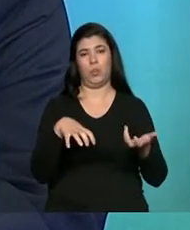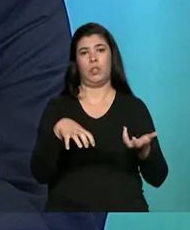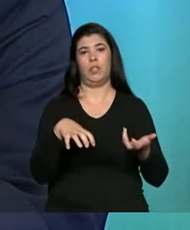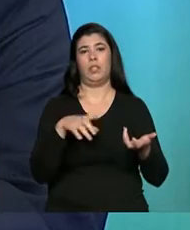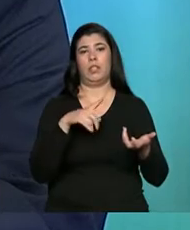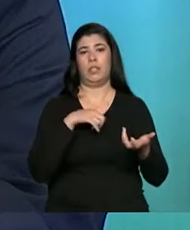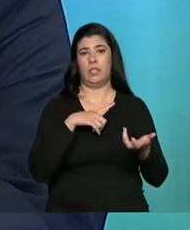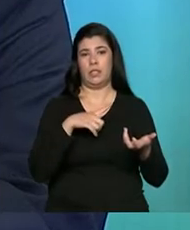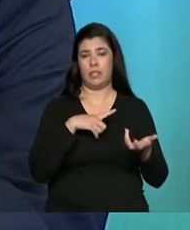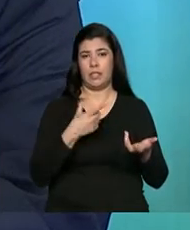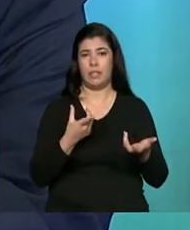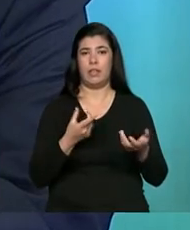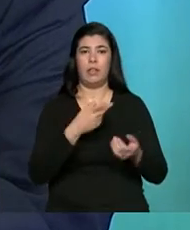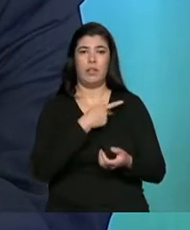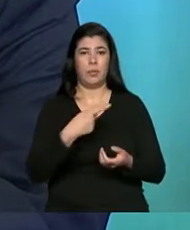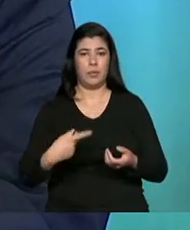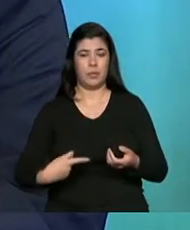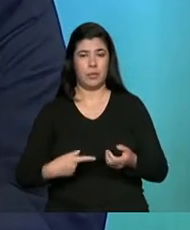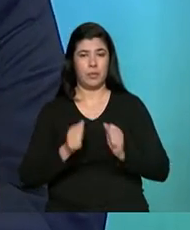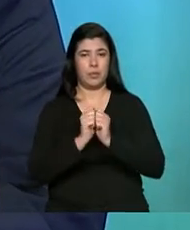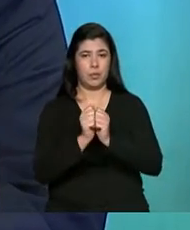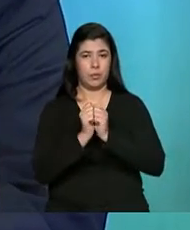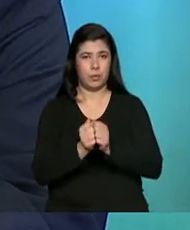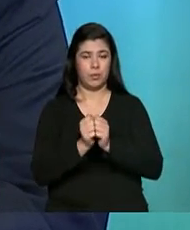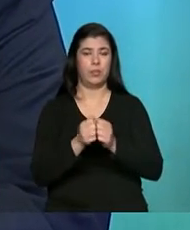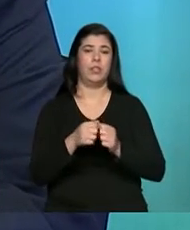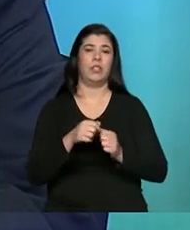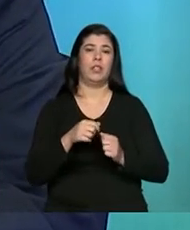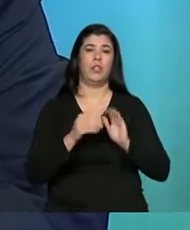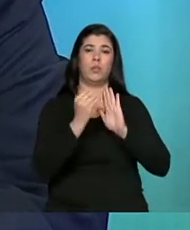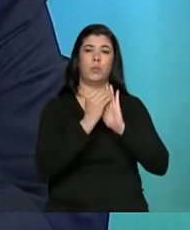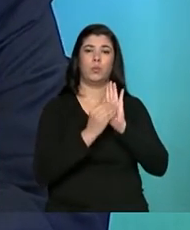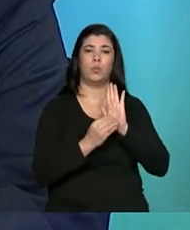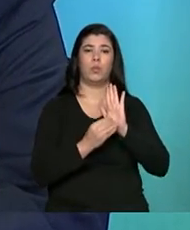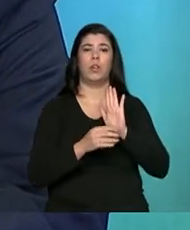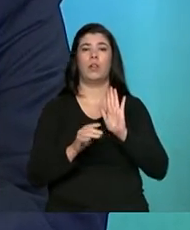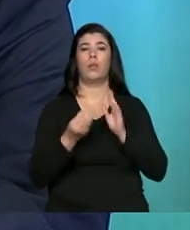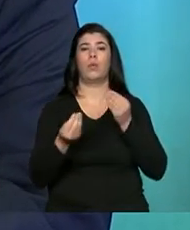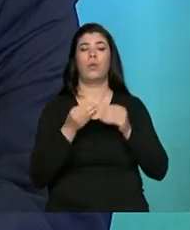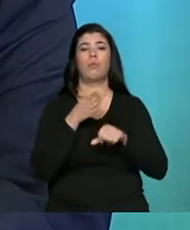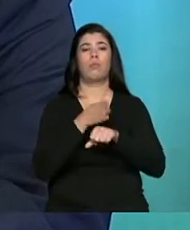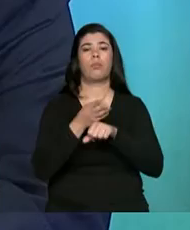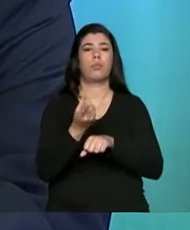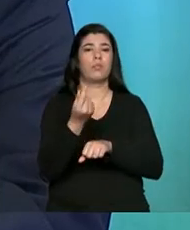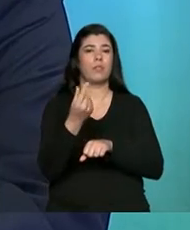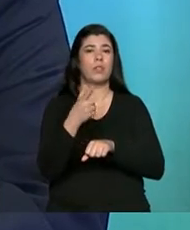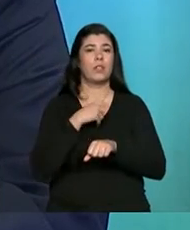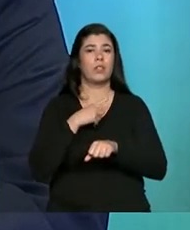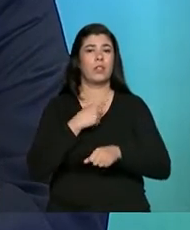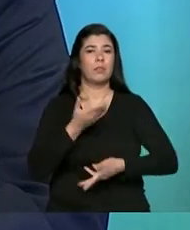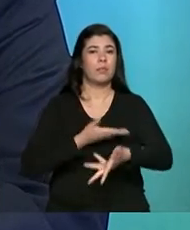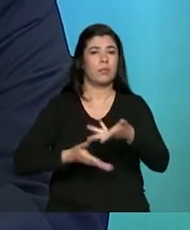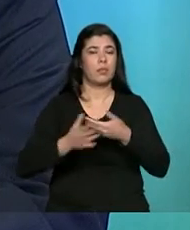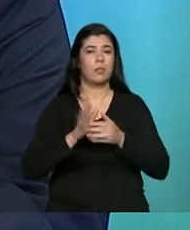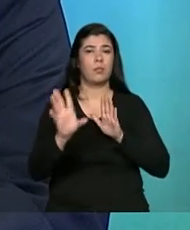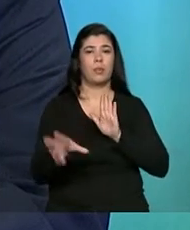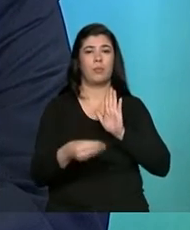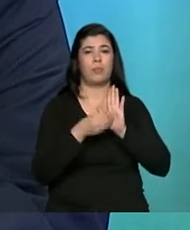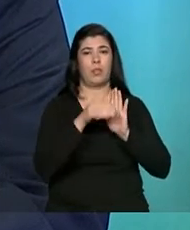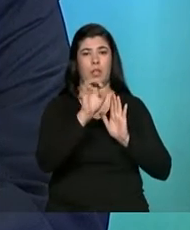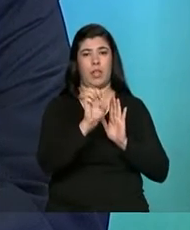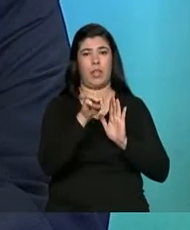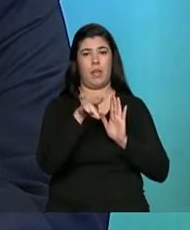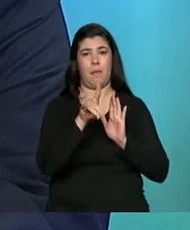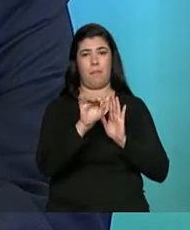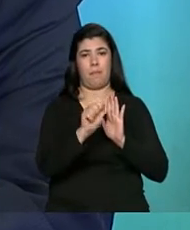agenda que melhore o ambiente de investimento perpassa por uma emenda à constituição que